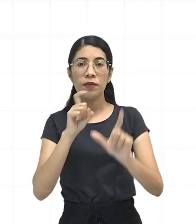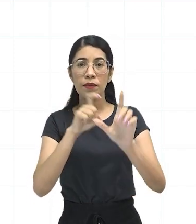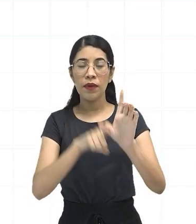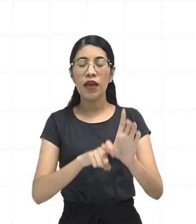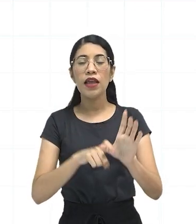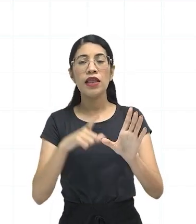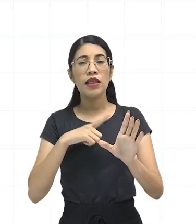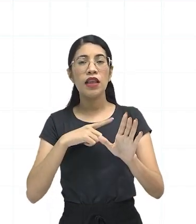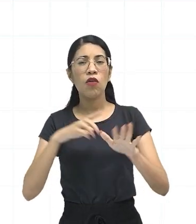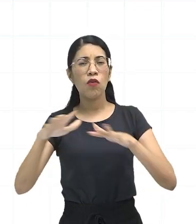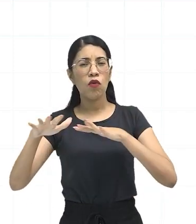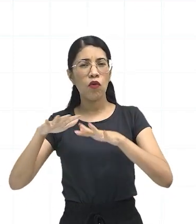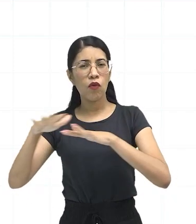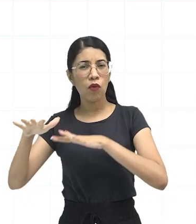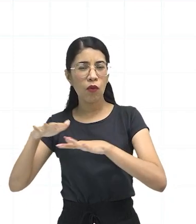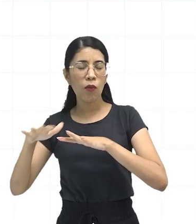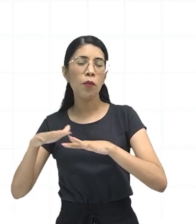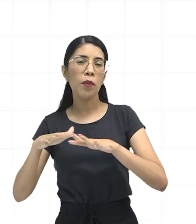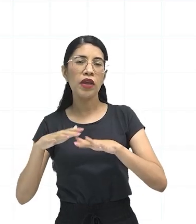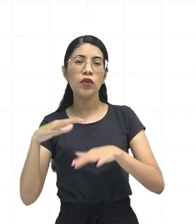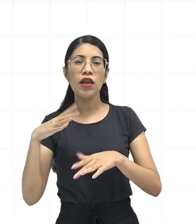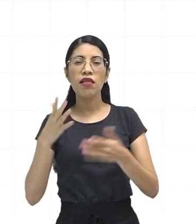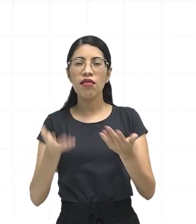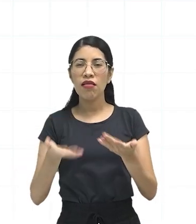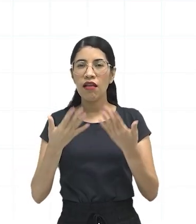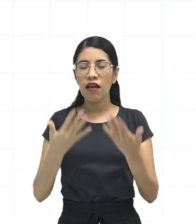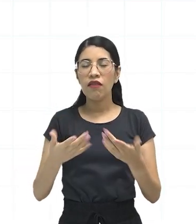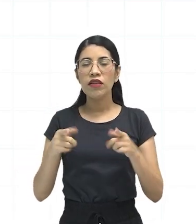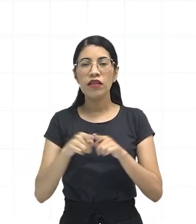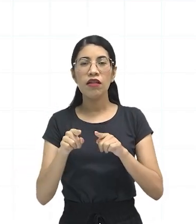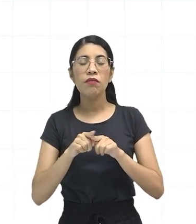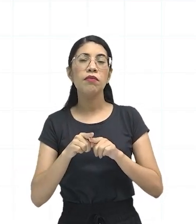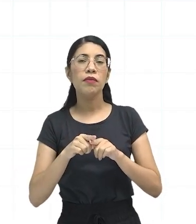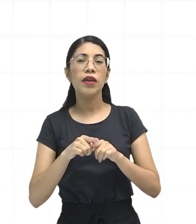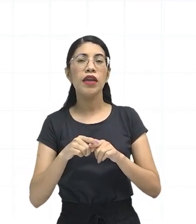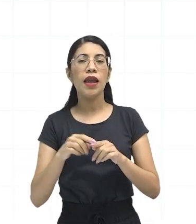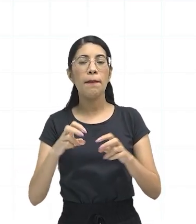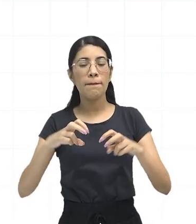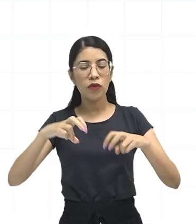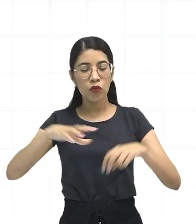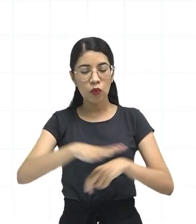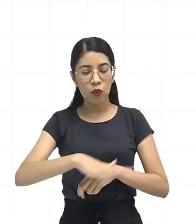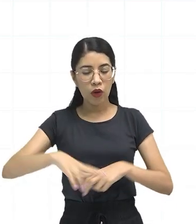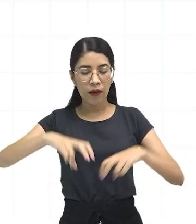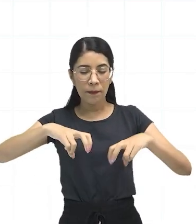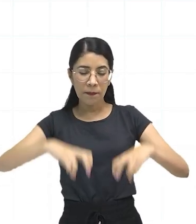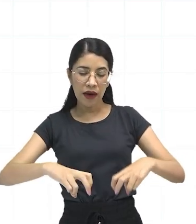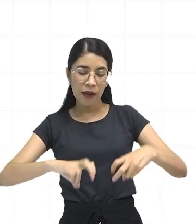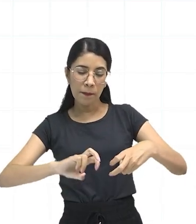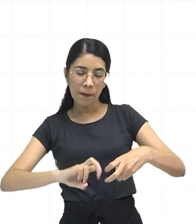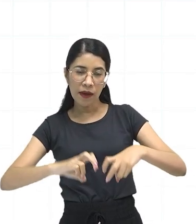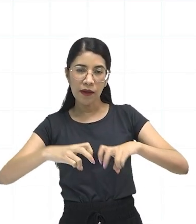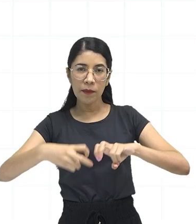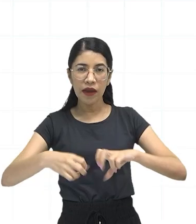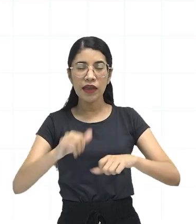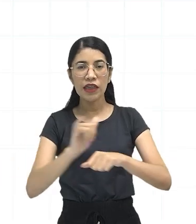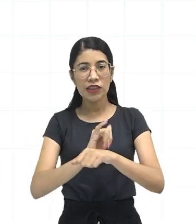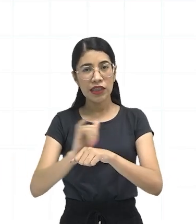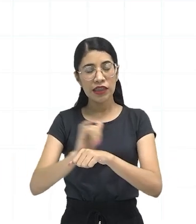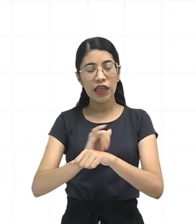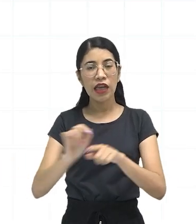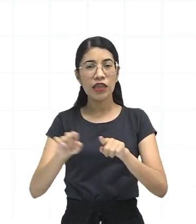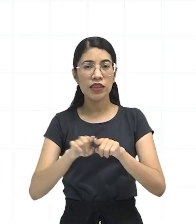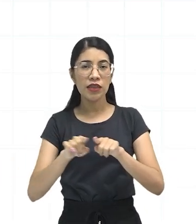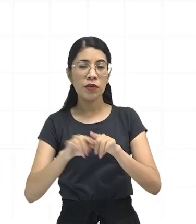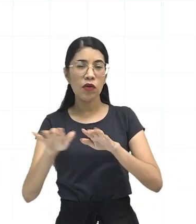tem movimentos mais lentos e fluidos, jogo mais próximo ao chão, com movimentos estratégicos